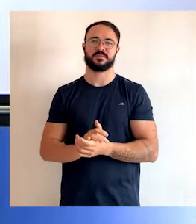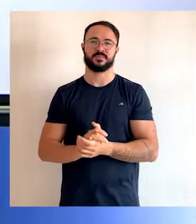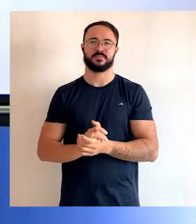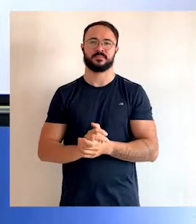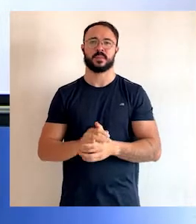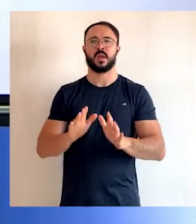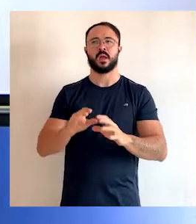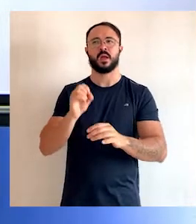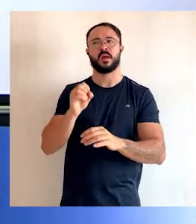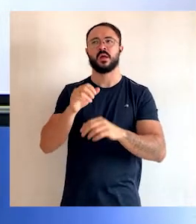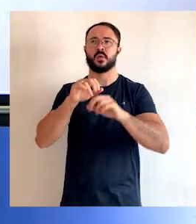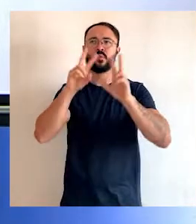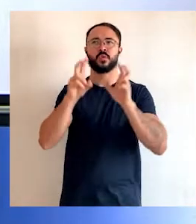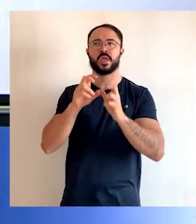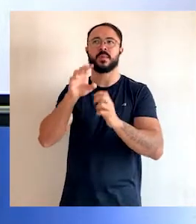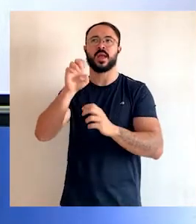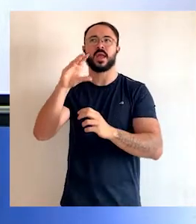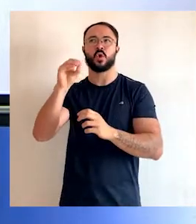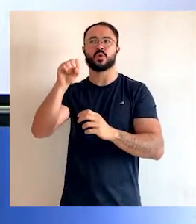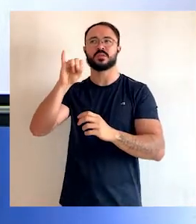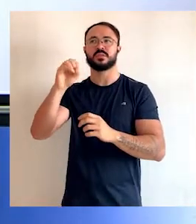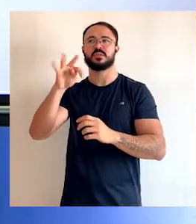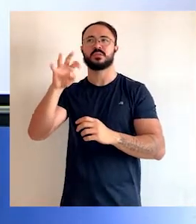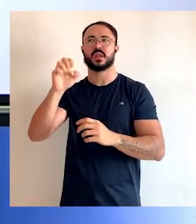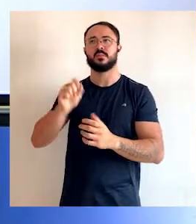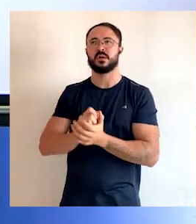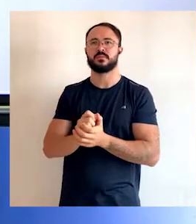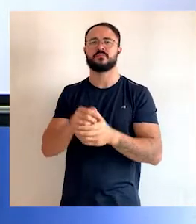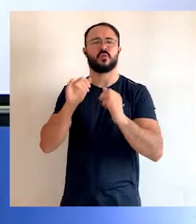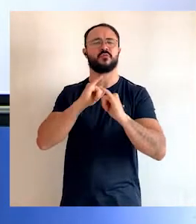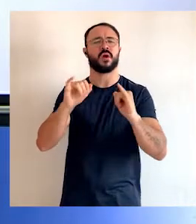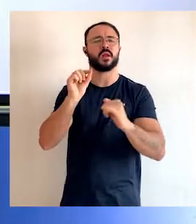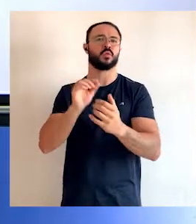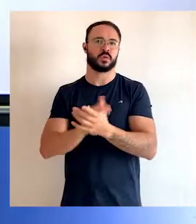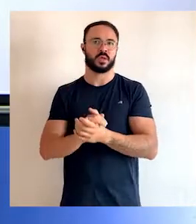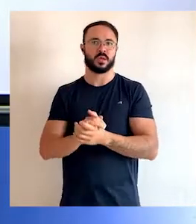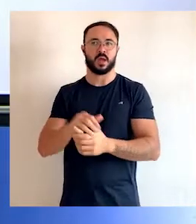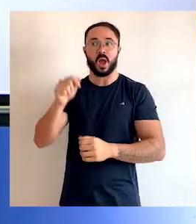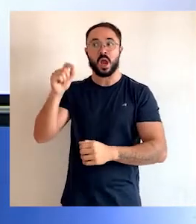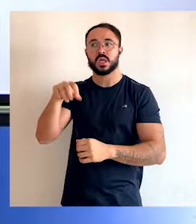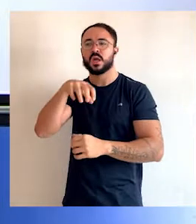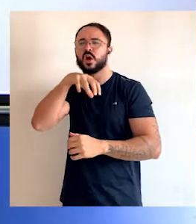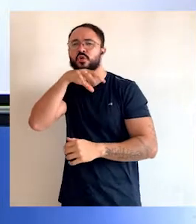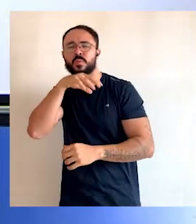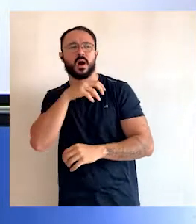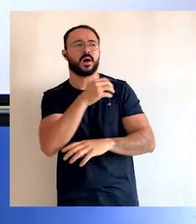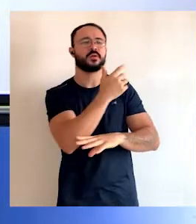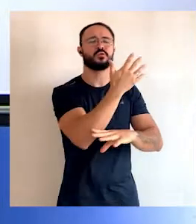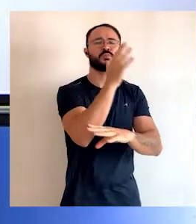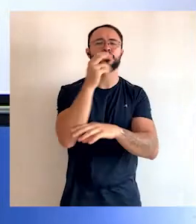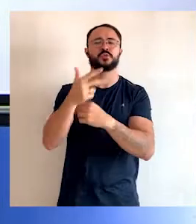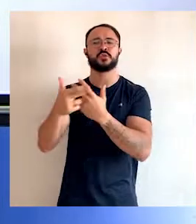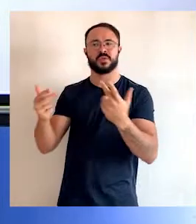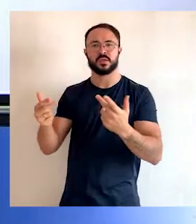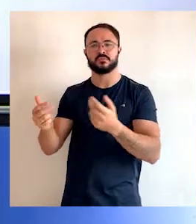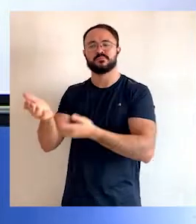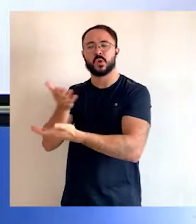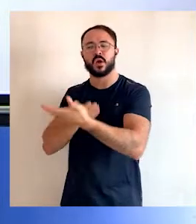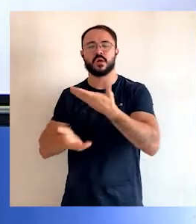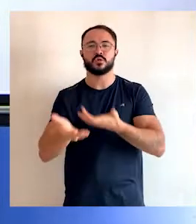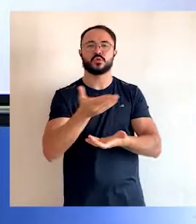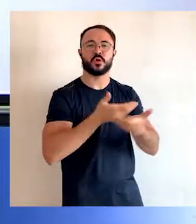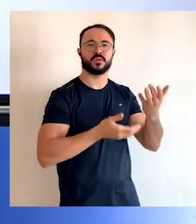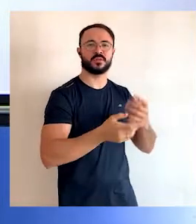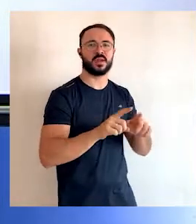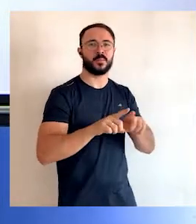falo em ecossistema, eu estou dizendo que esses seres vivos se relacionam entre si, parte da biodiversidade,